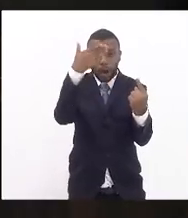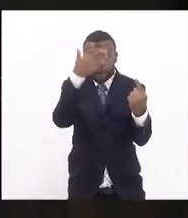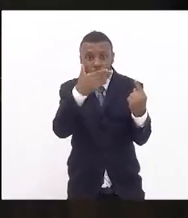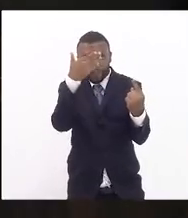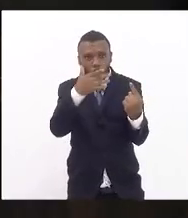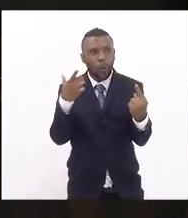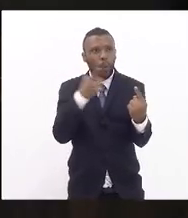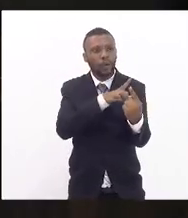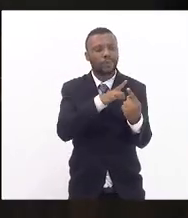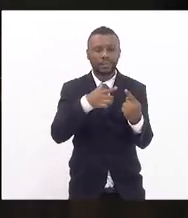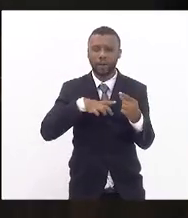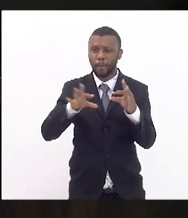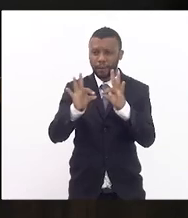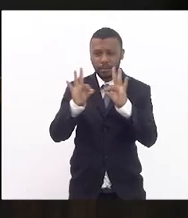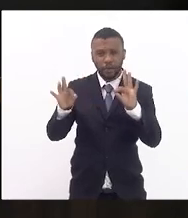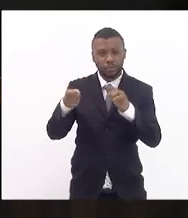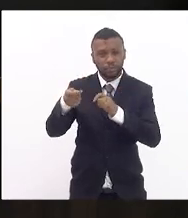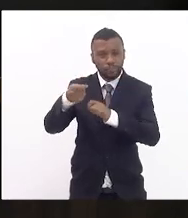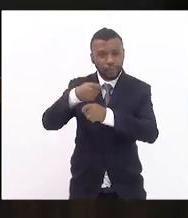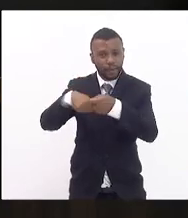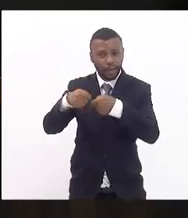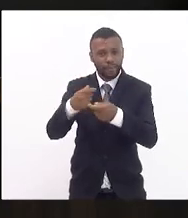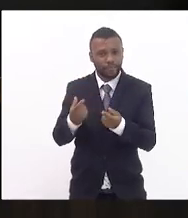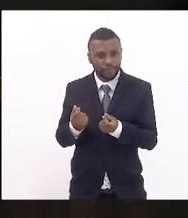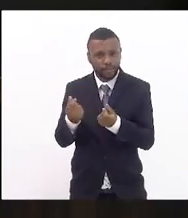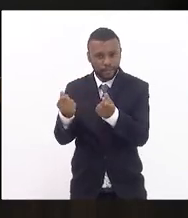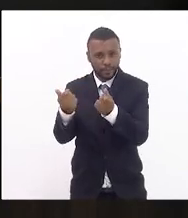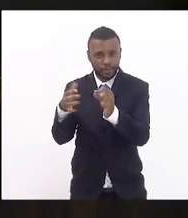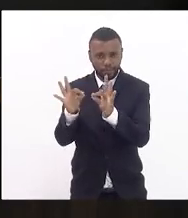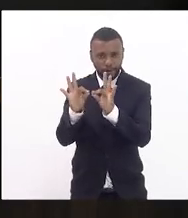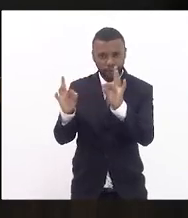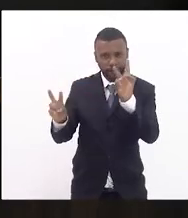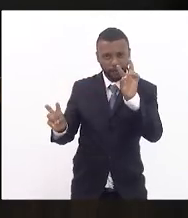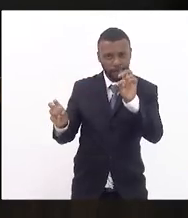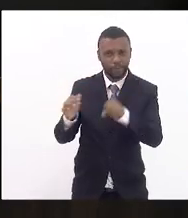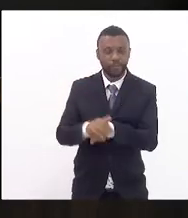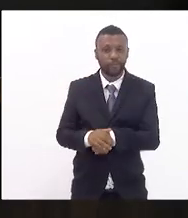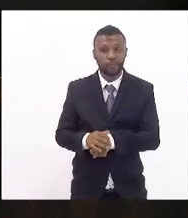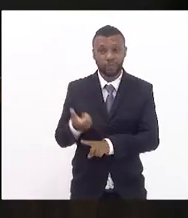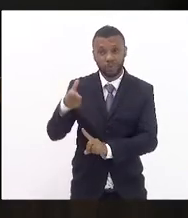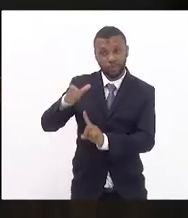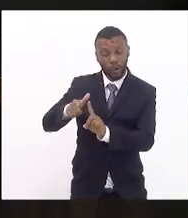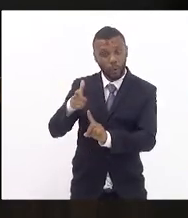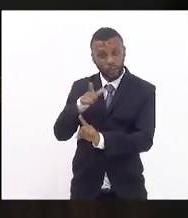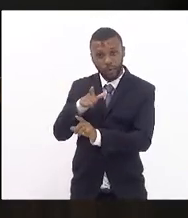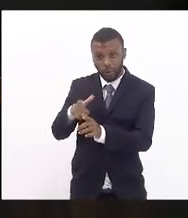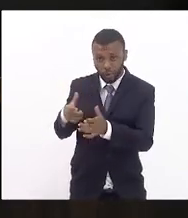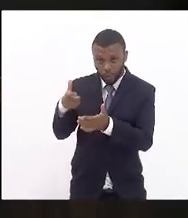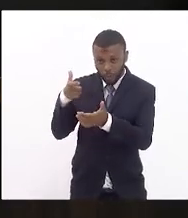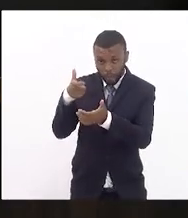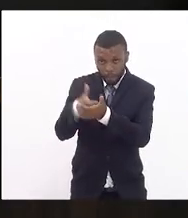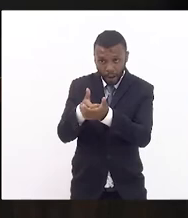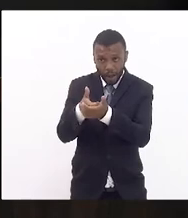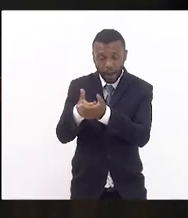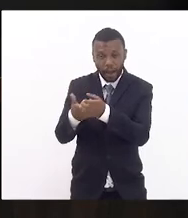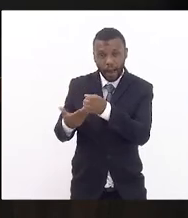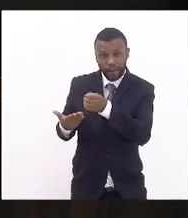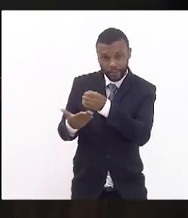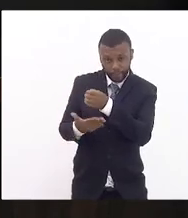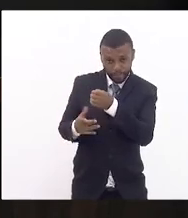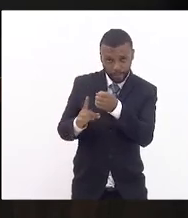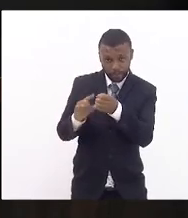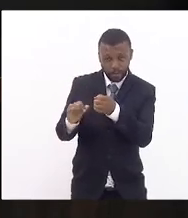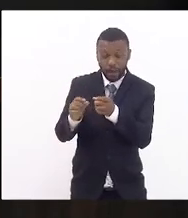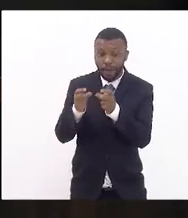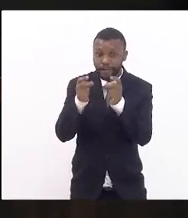Tem uma expressão no mercado financeiro, deputado Luiz, que diz que quando o sujeito consegue comprar na baixa, na mínima do dia e vender na